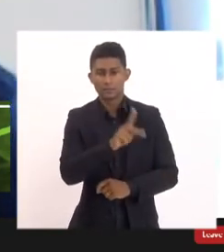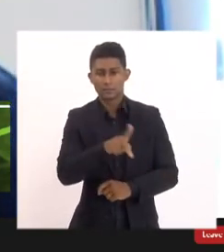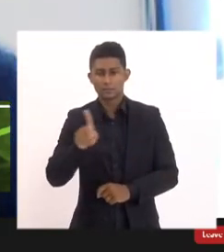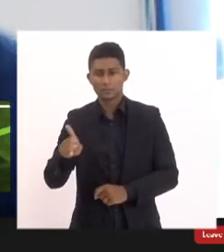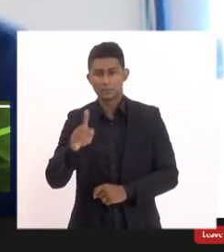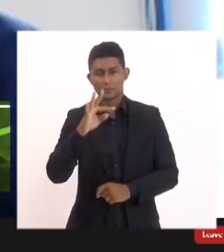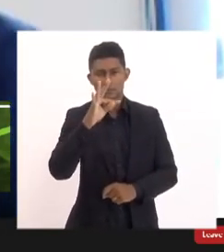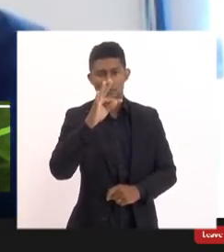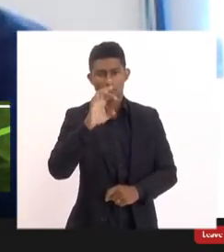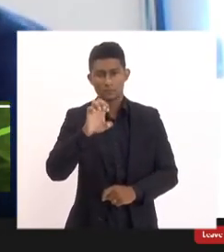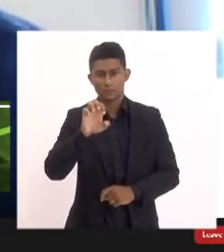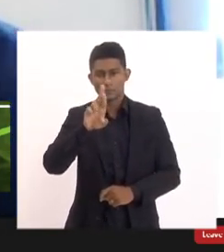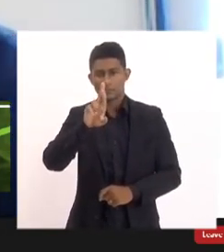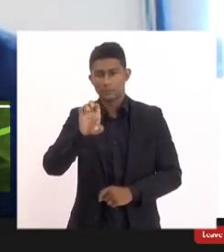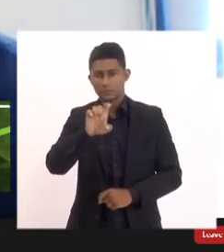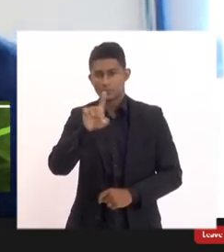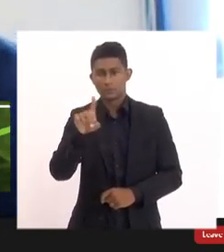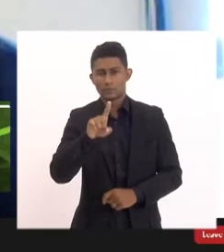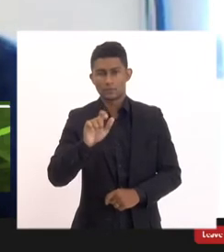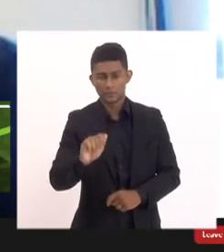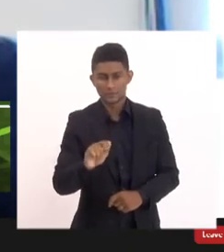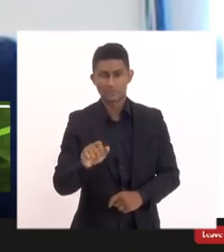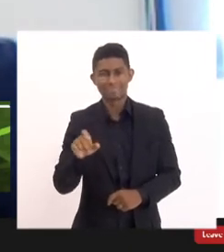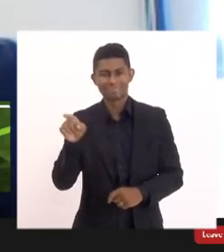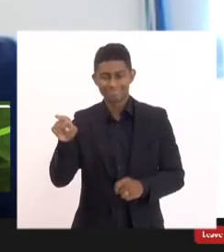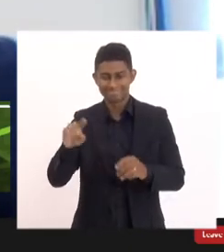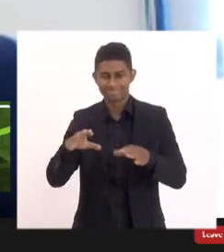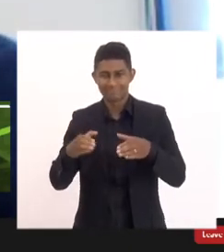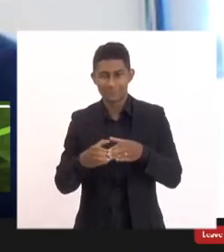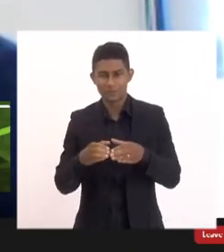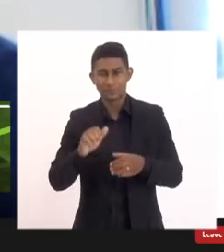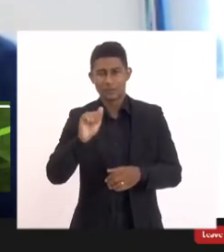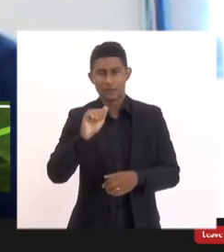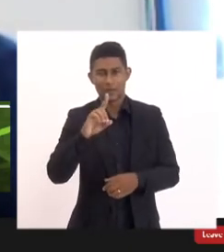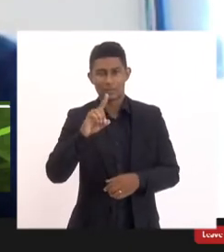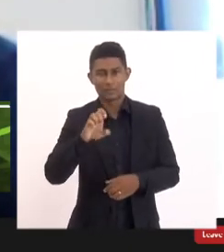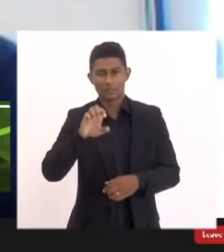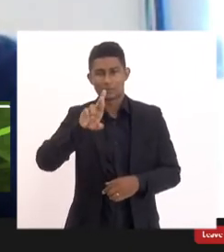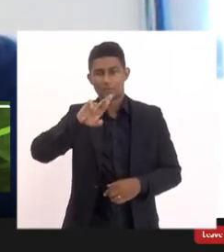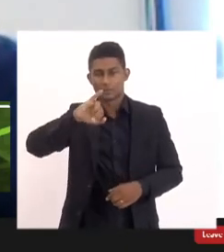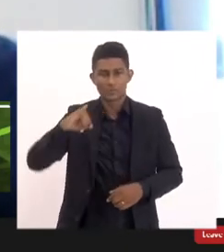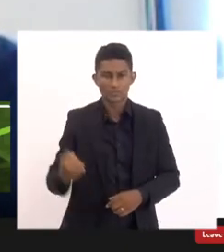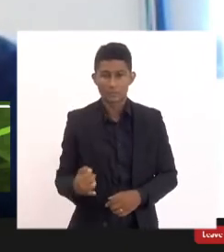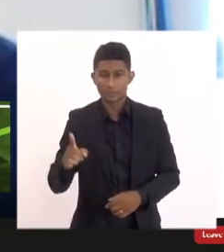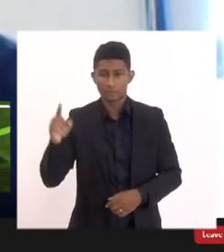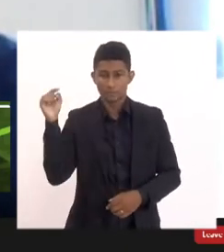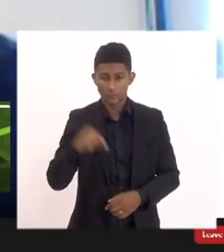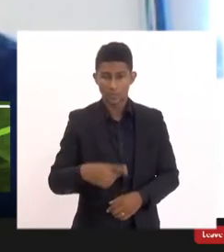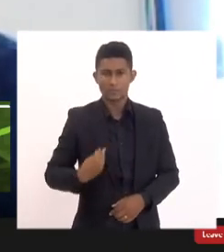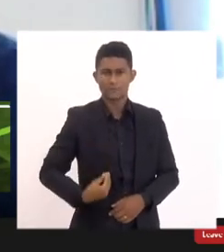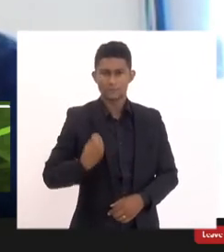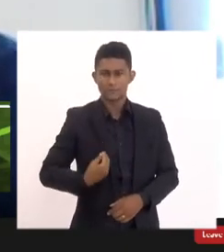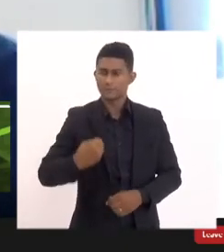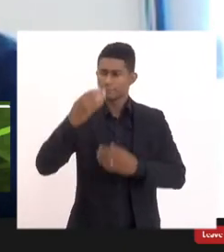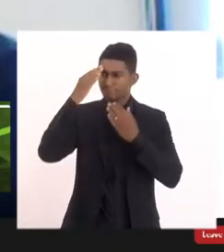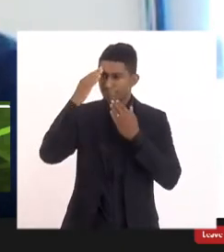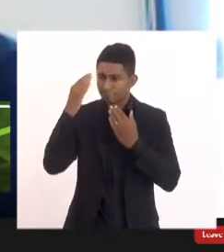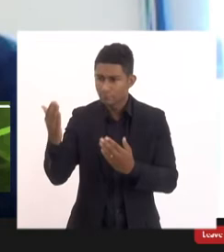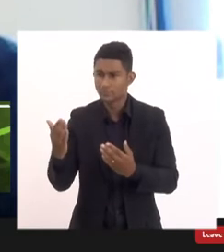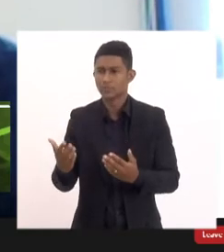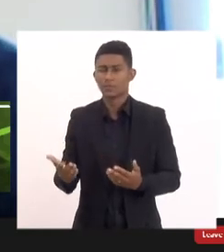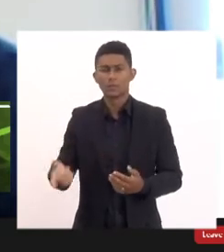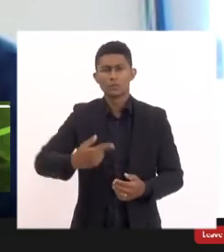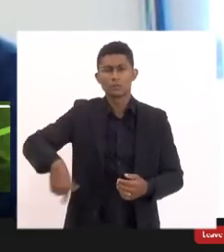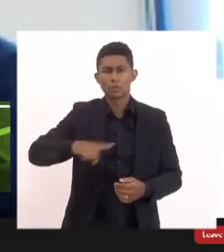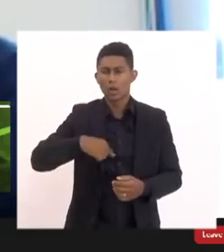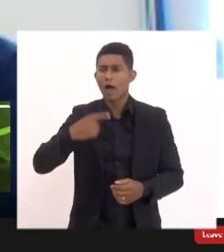Pimentel, representando a ADERJ. Eu agradeço muito a presença. A gente tem acompanhado o esforço dos diretores